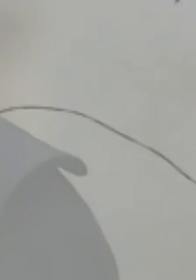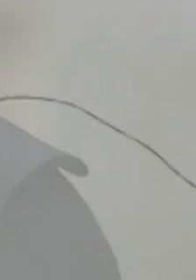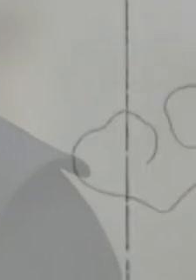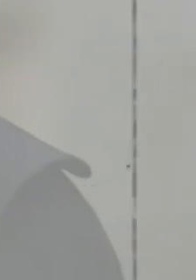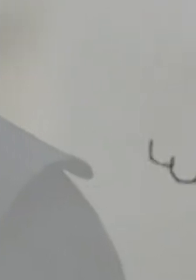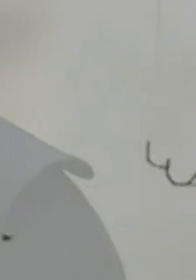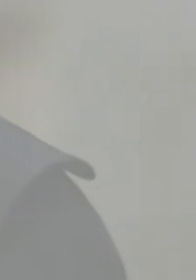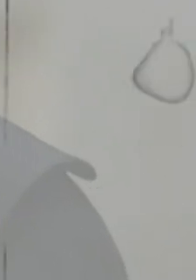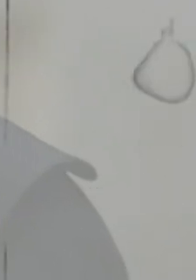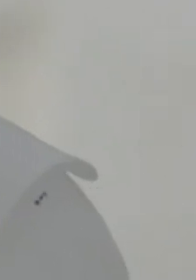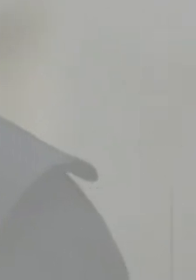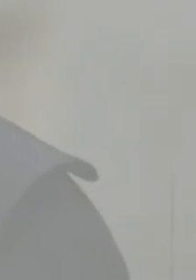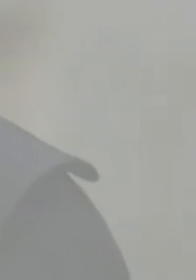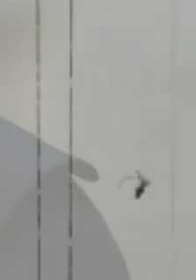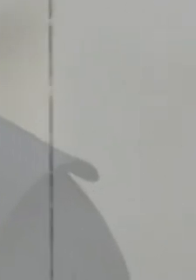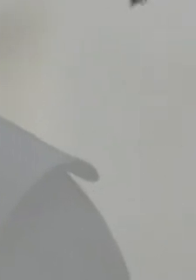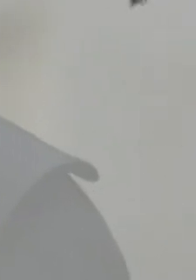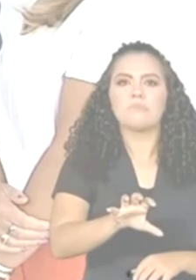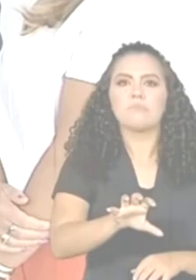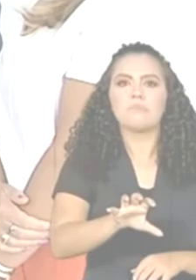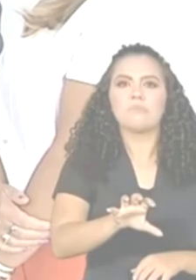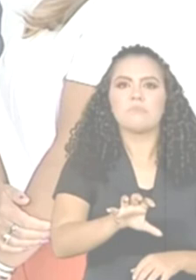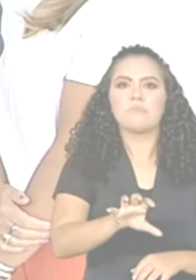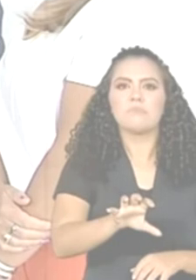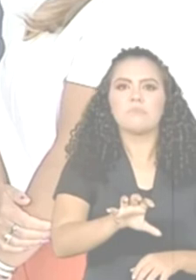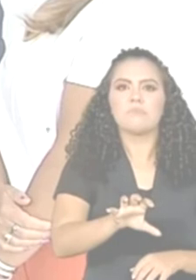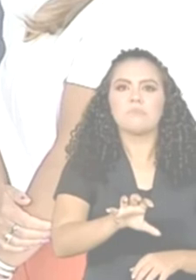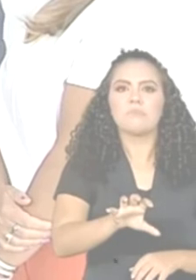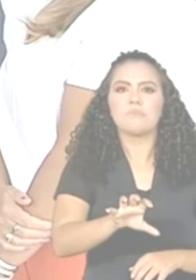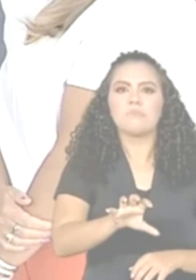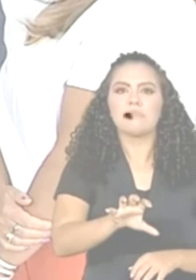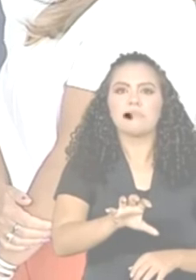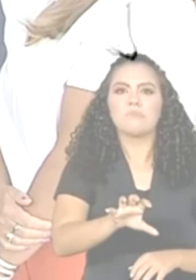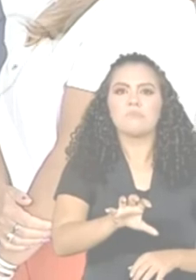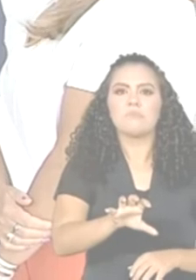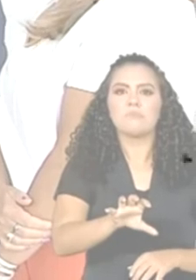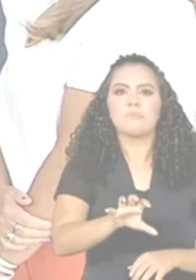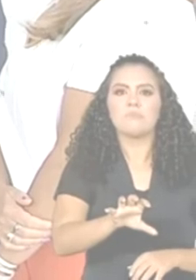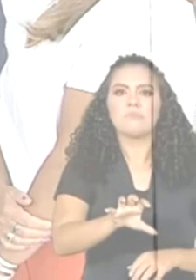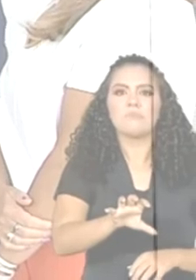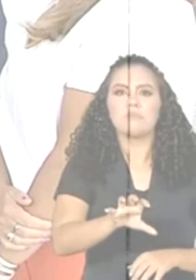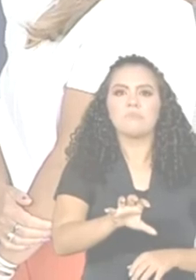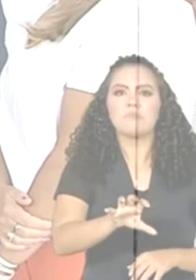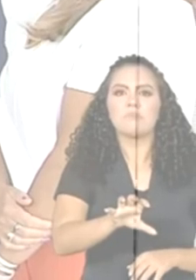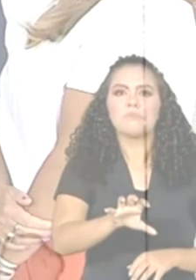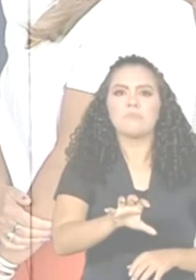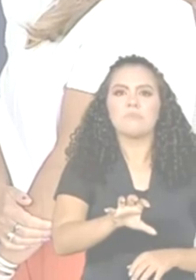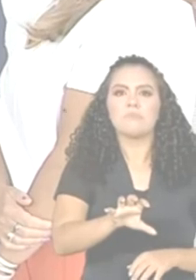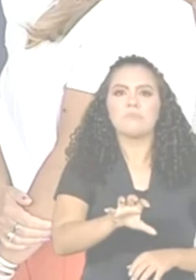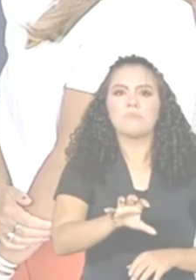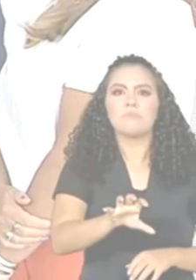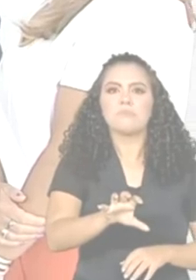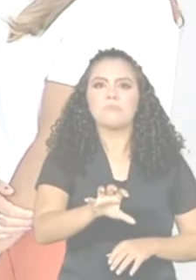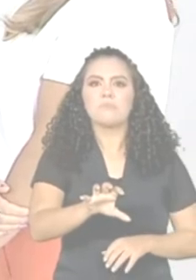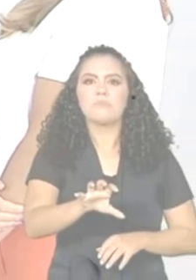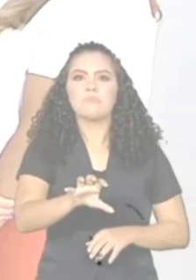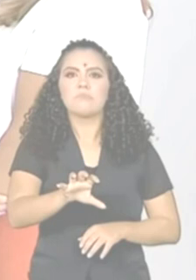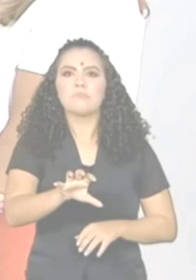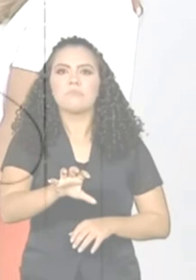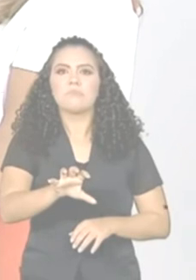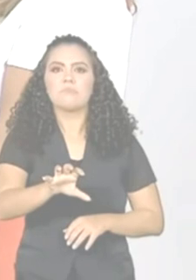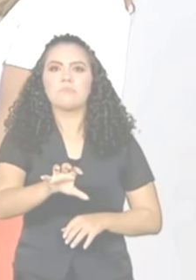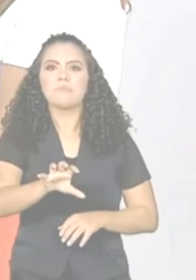vamos discutir quem fica, quem sai, quem entra, quais são as novidades, acrescentou. Já fora